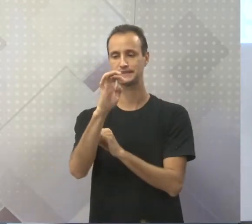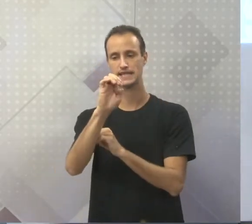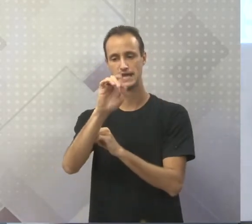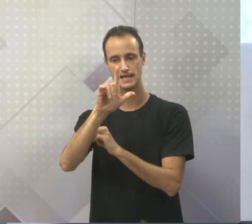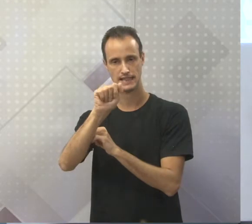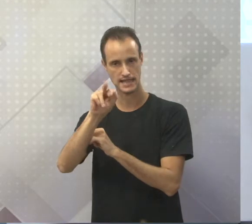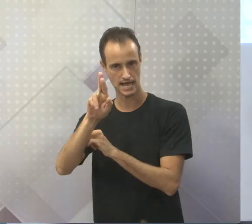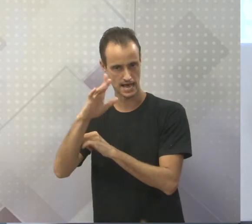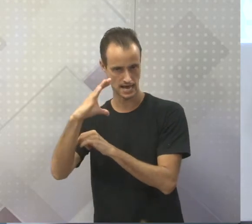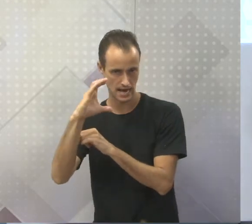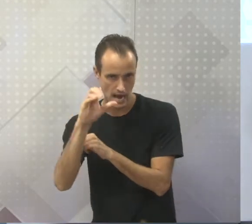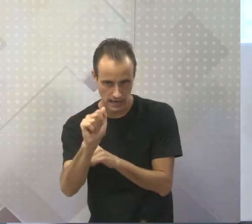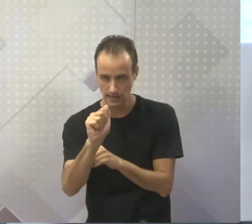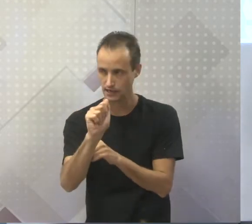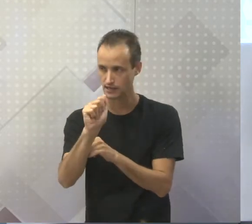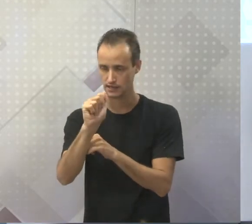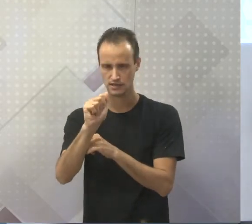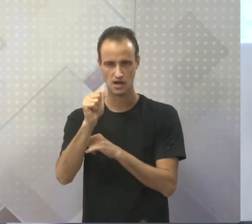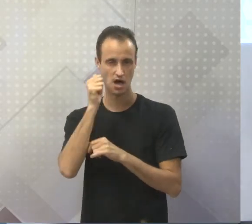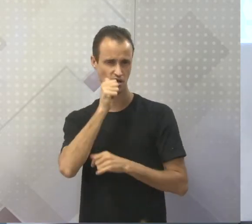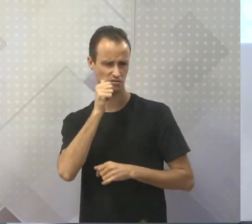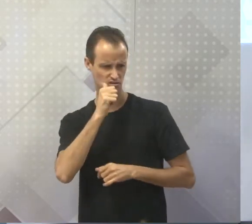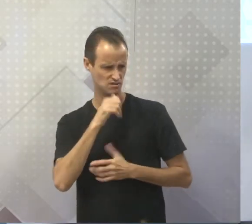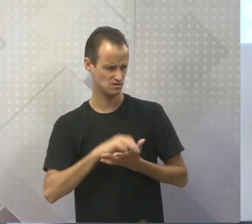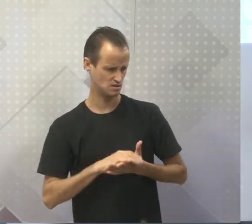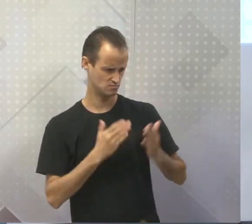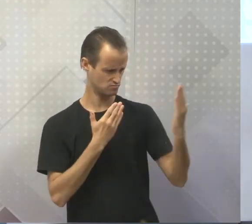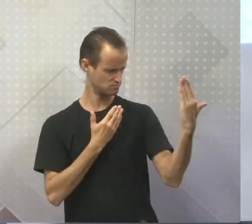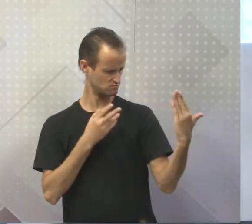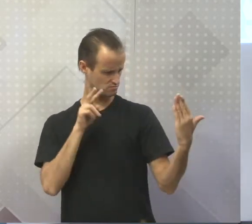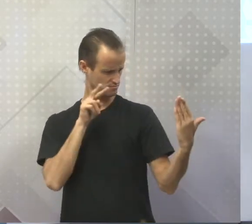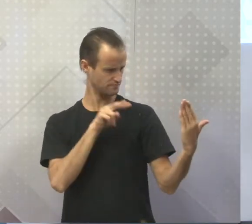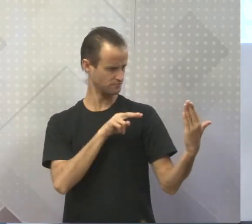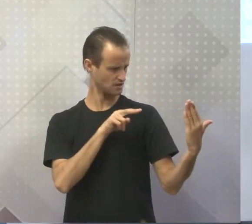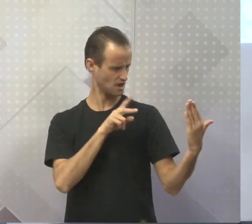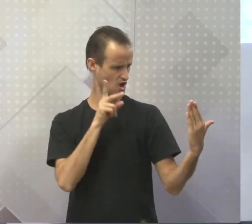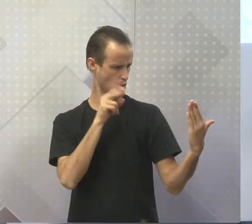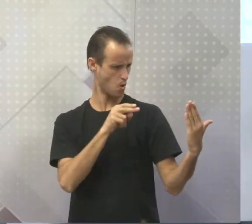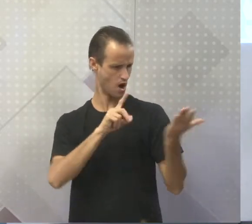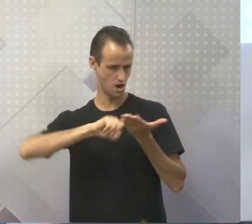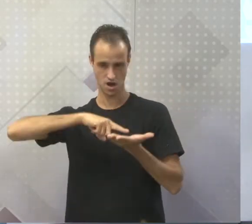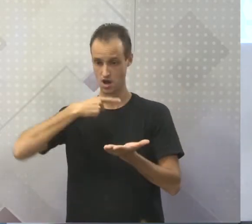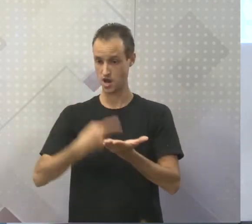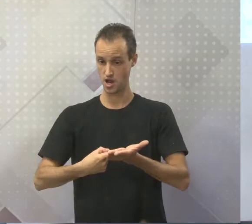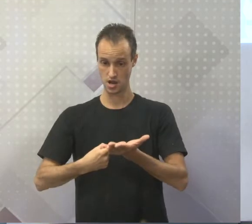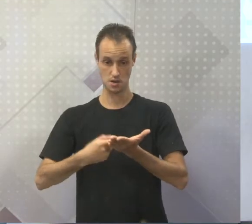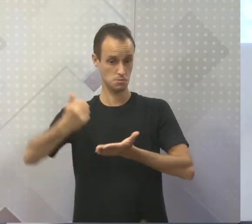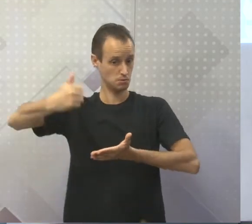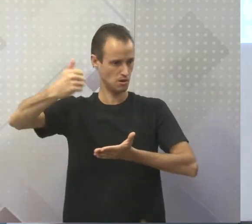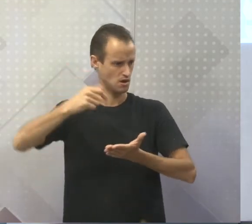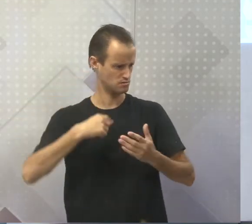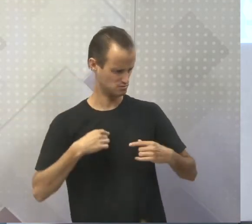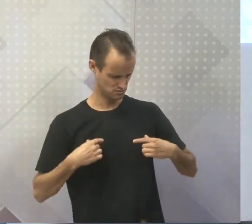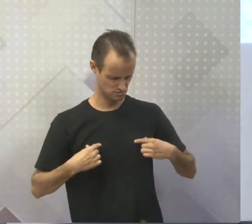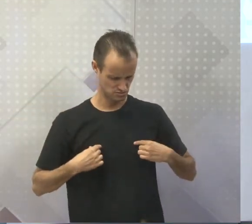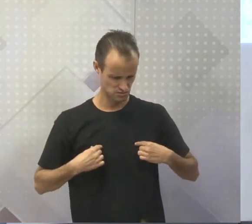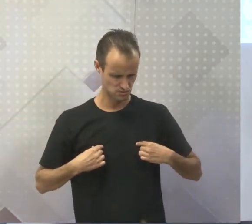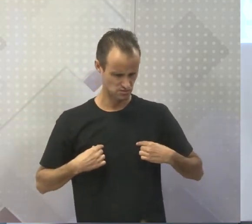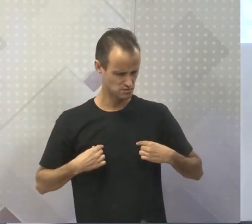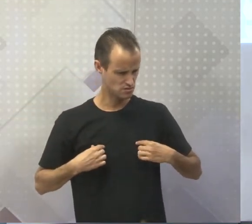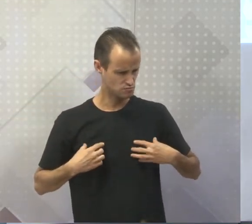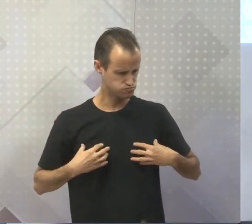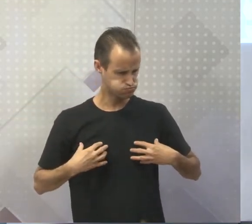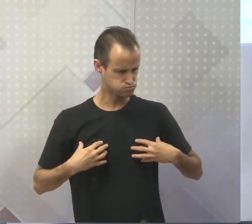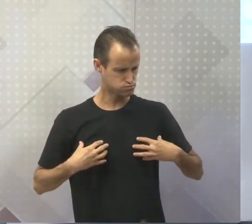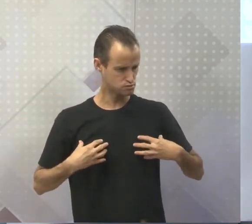se nega aquilo, ela vê primeiro, ela é louca para ter aquilo que a irmã mais velha tem. Mas aí ela vê aquela pitomba se transformando numa laranja,